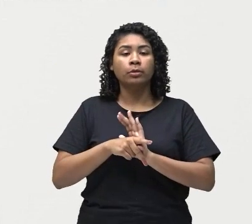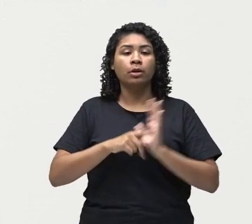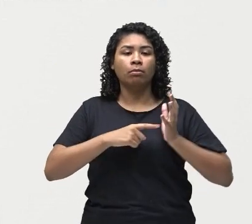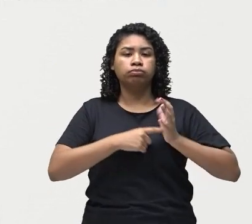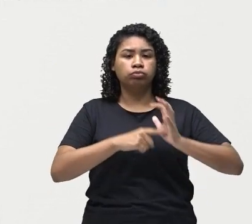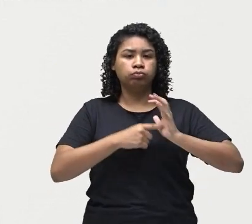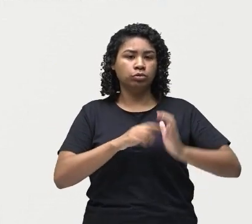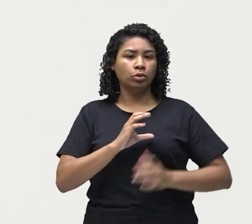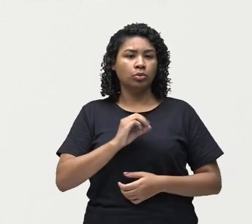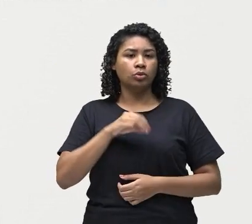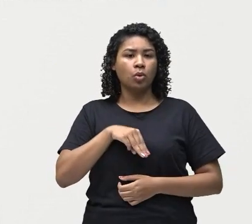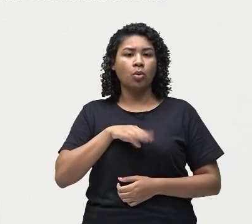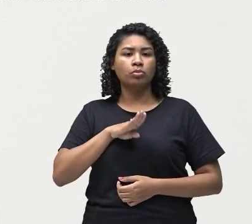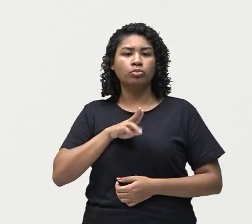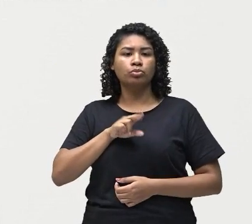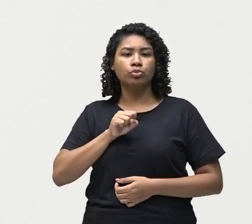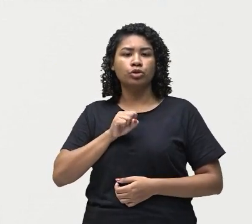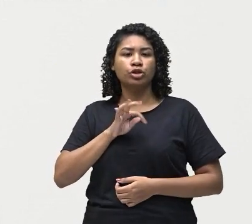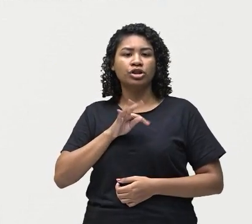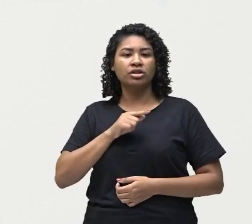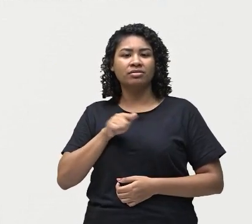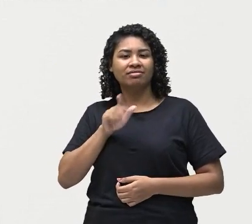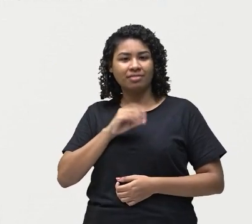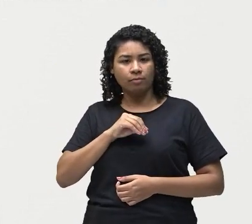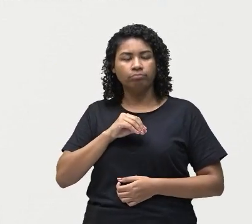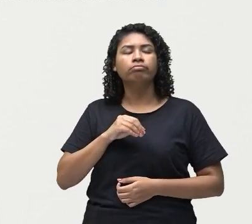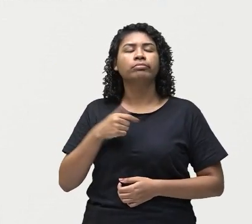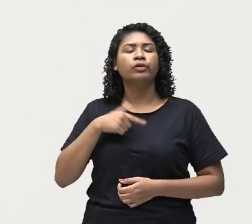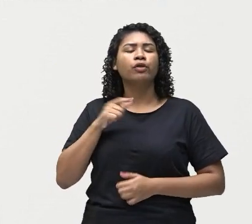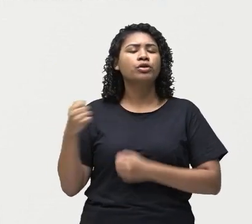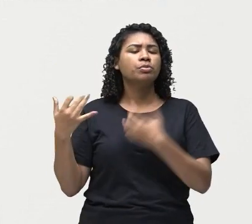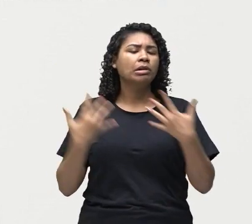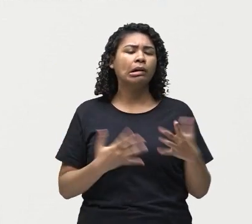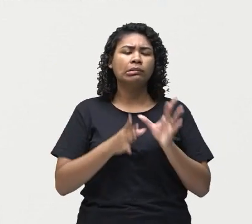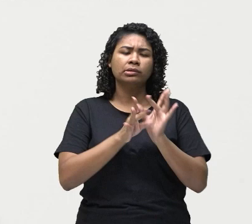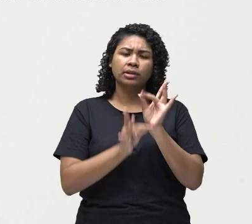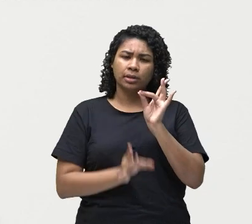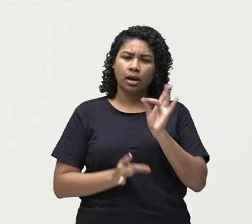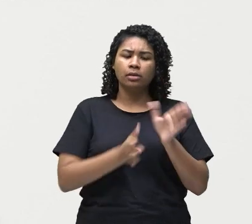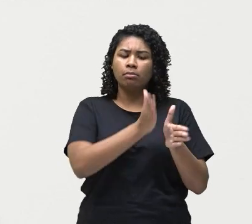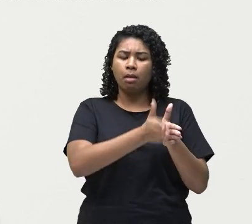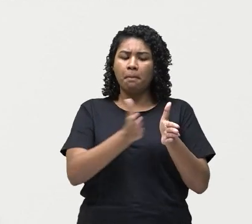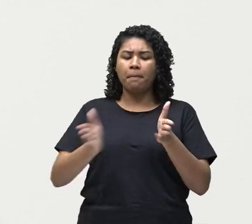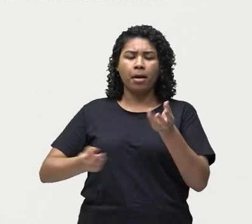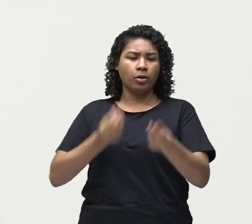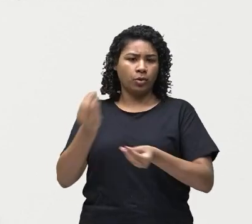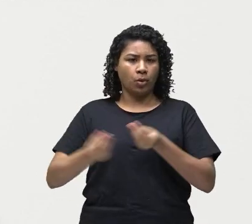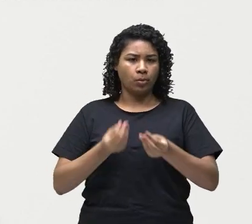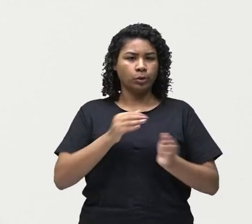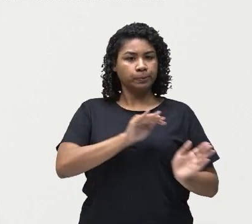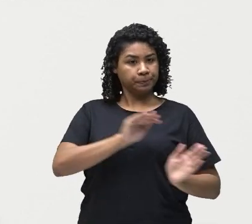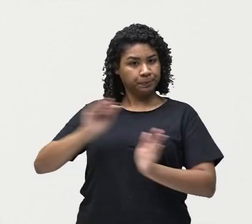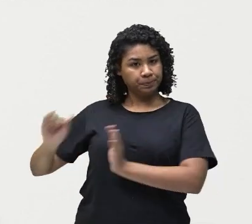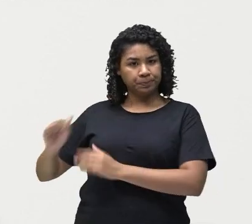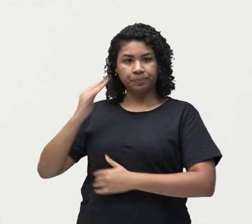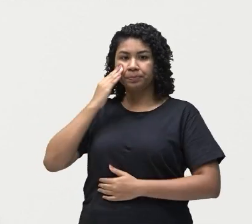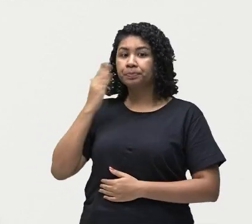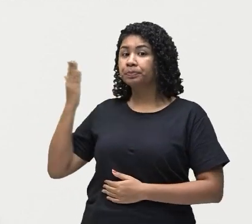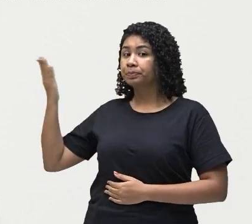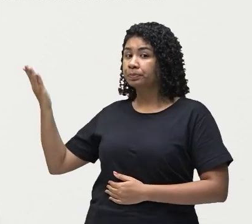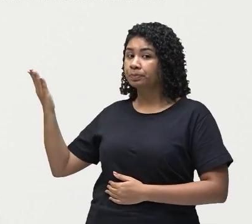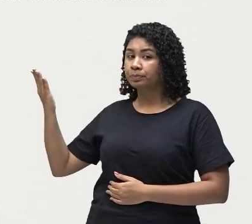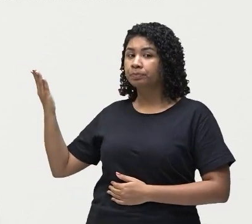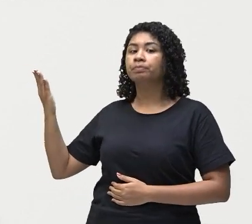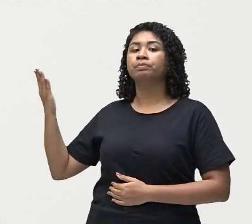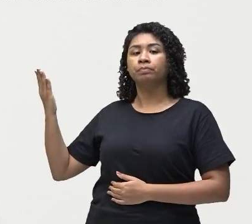vamos observar com mais detalhes ali todas as suas etapas também chamado de motor de explosão interna